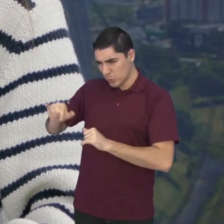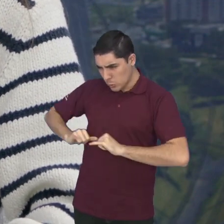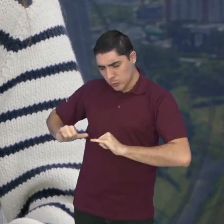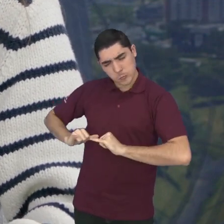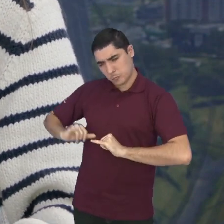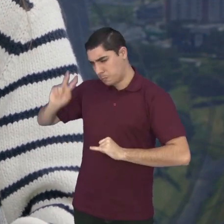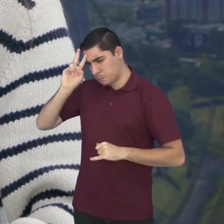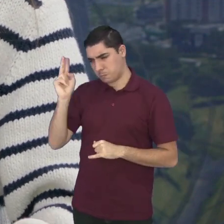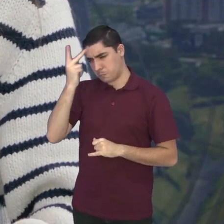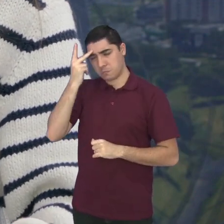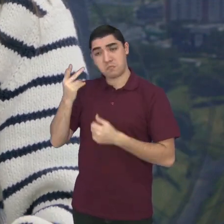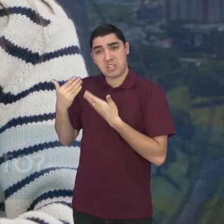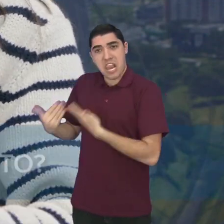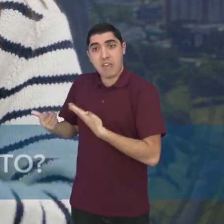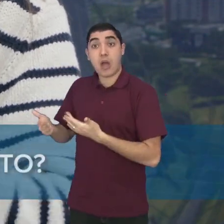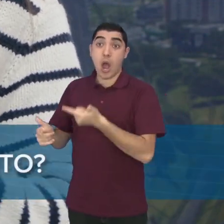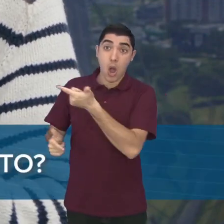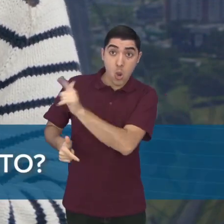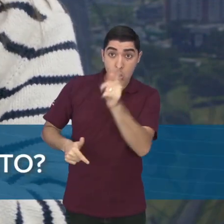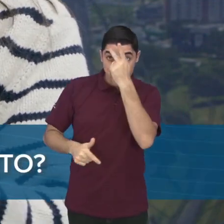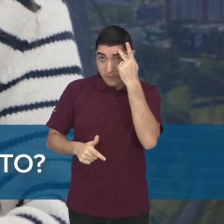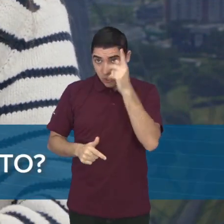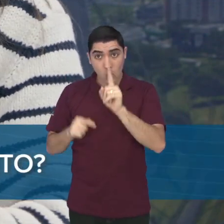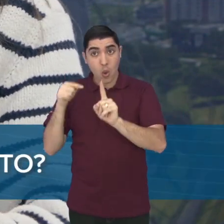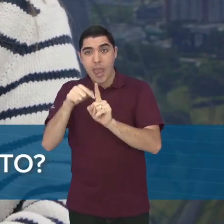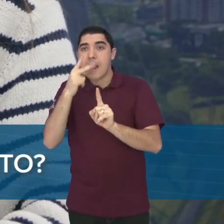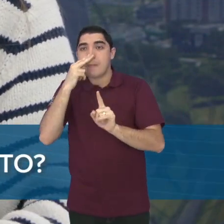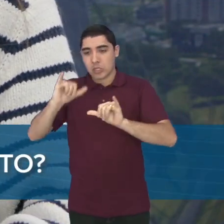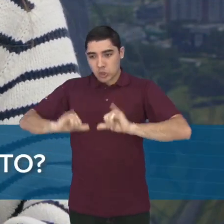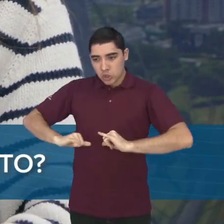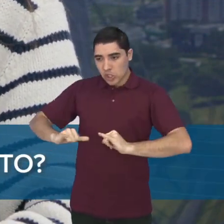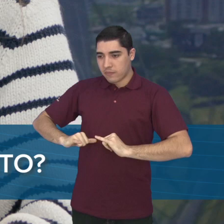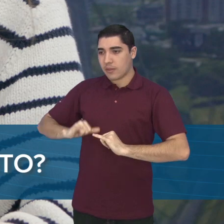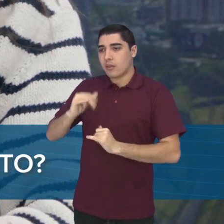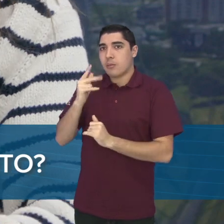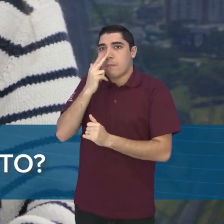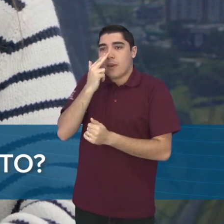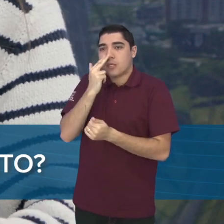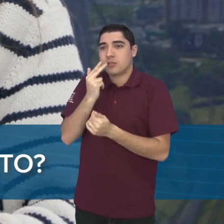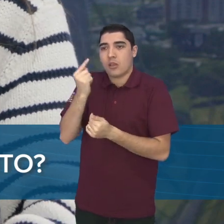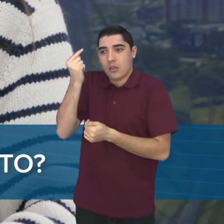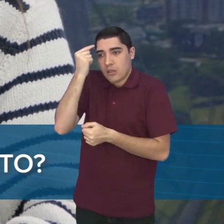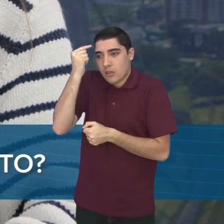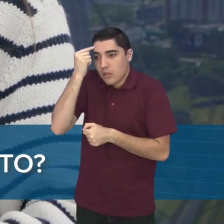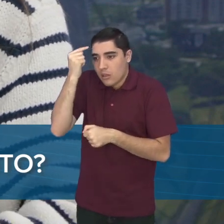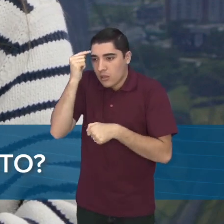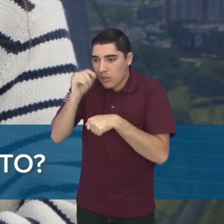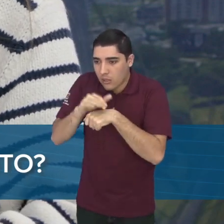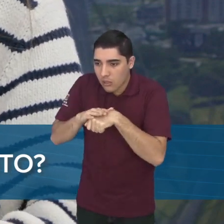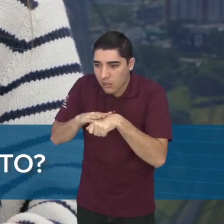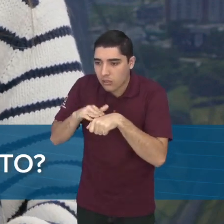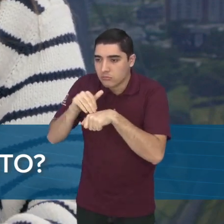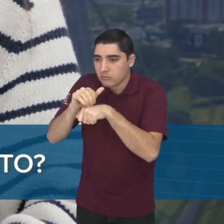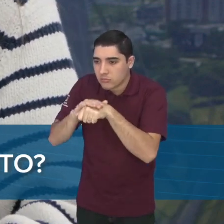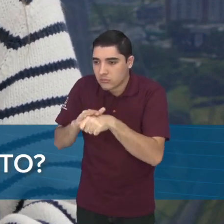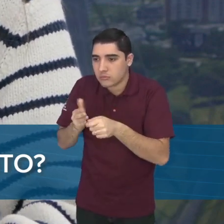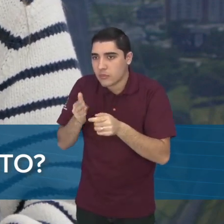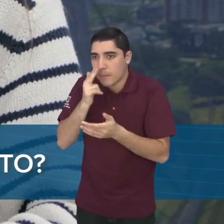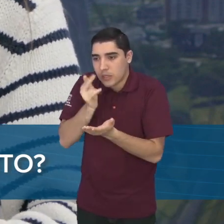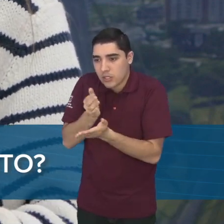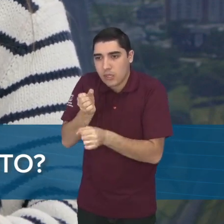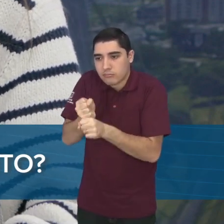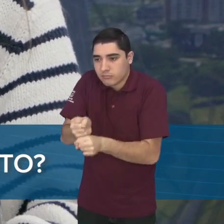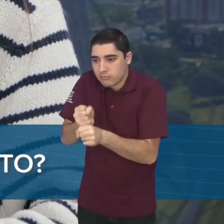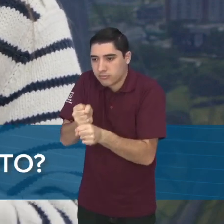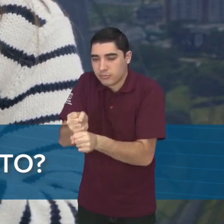mais rápido, mais leve. Outros acabam engolindo e ficam com aquilo, né? Aquela indigestão, né? Que não conseguiu lidar. Mas é isso, assim,